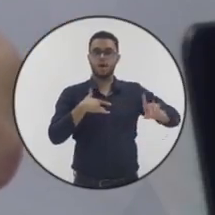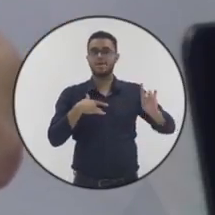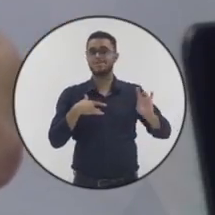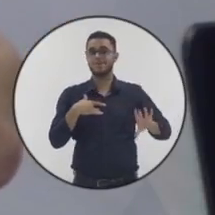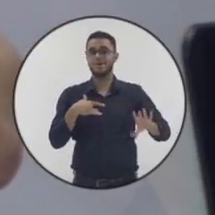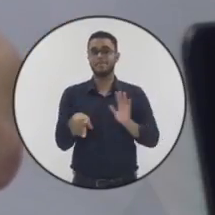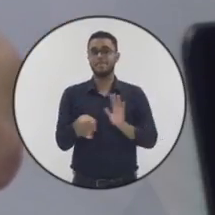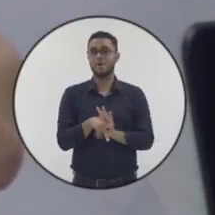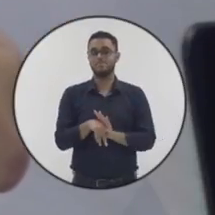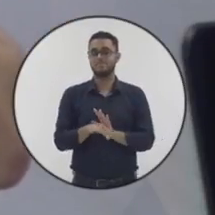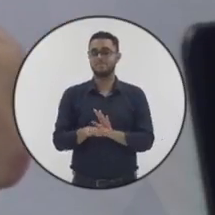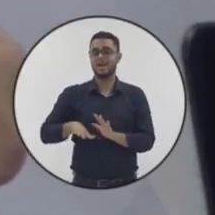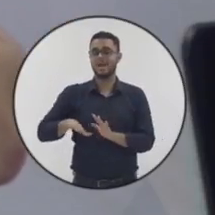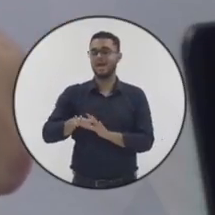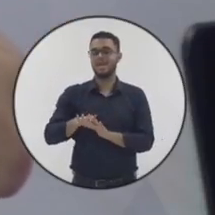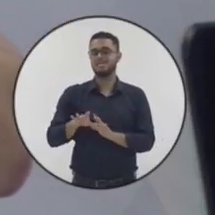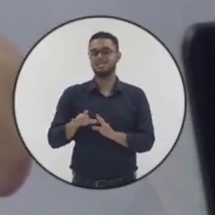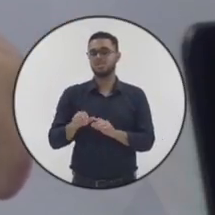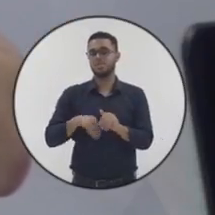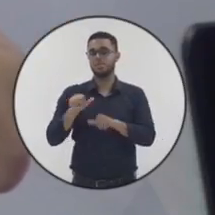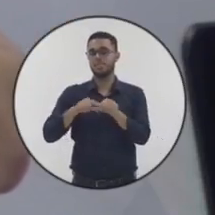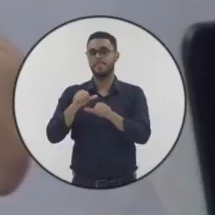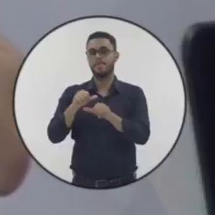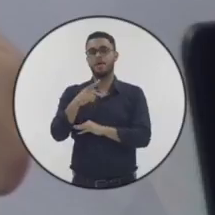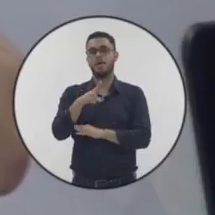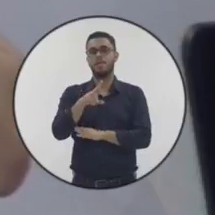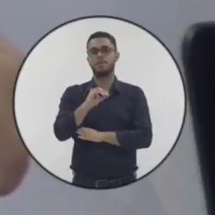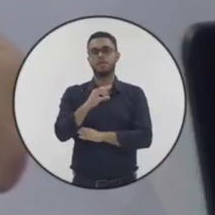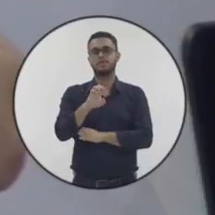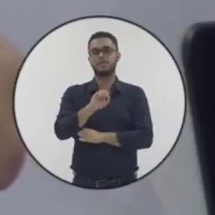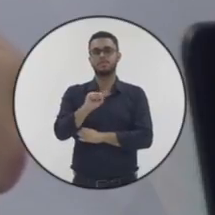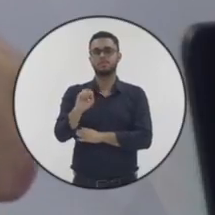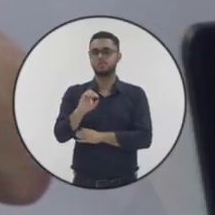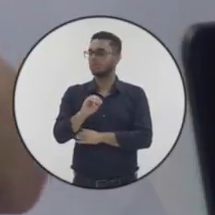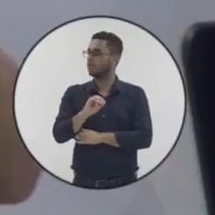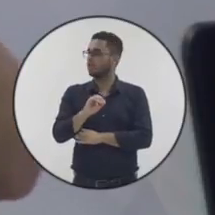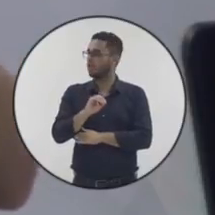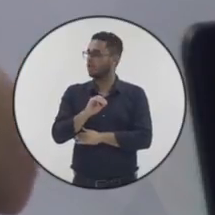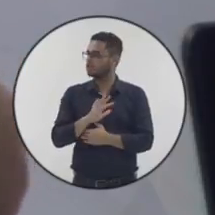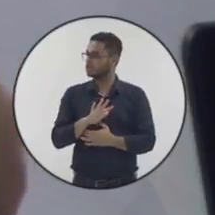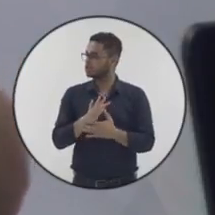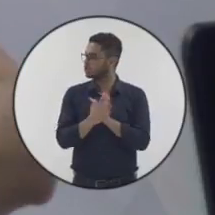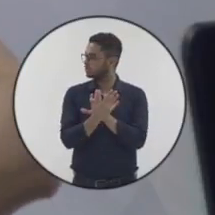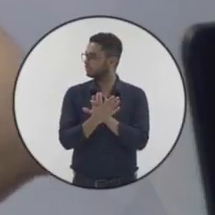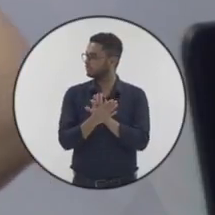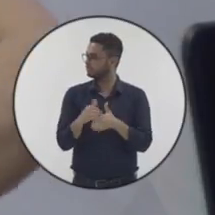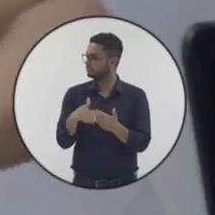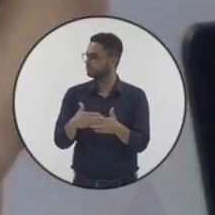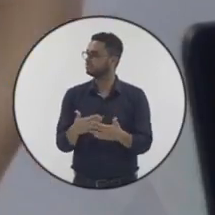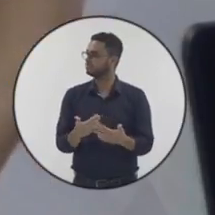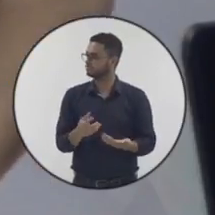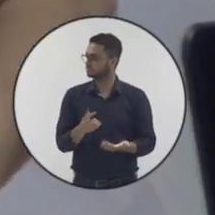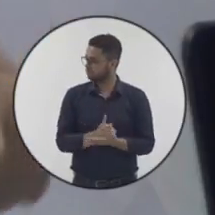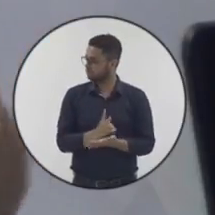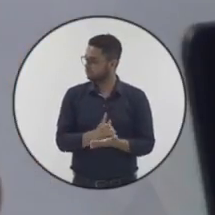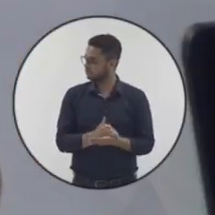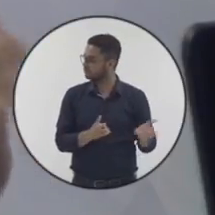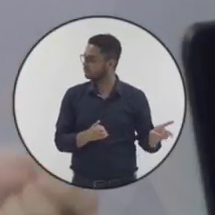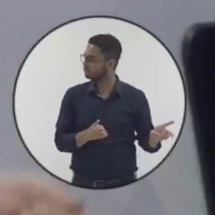processo transexualizador. Ainda que esse seja, de alguma maneira, aí um espaço, né, um